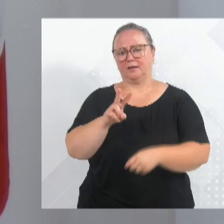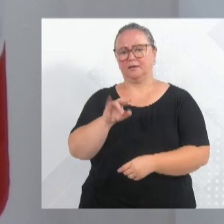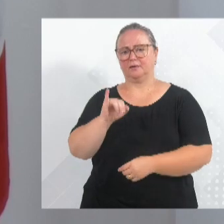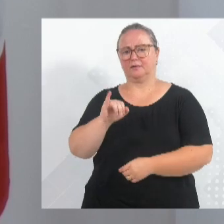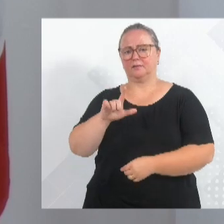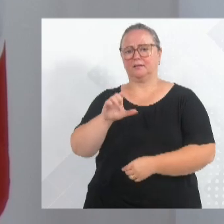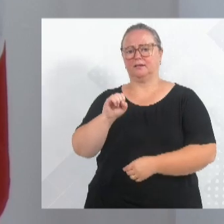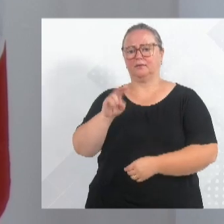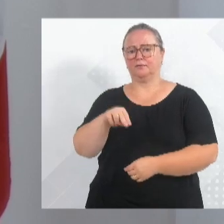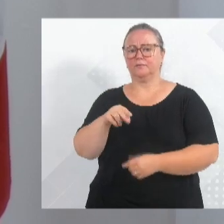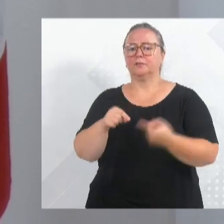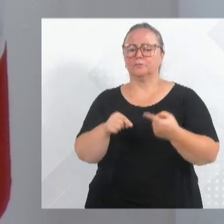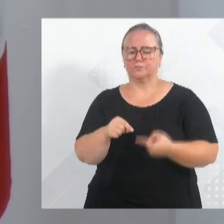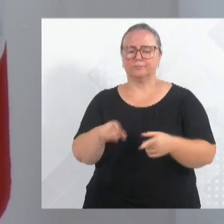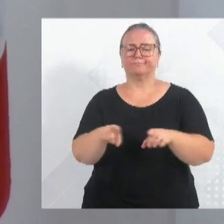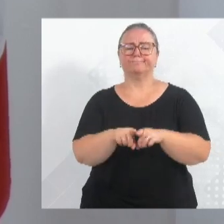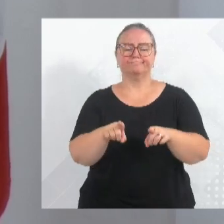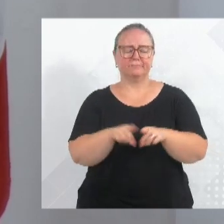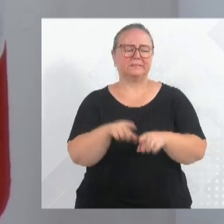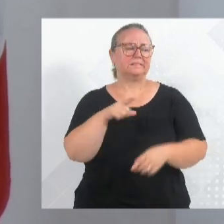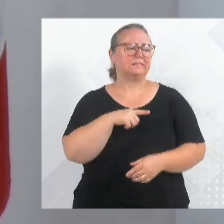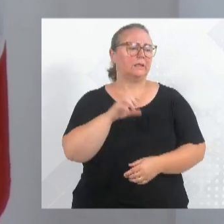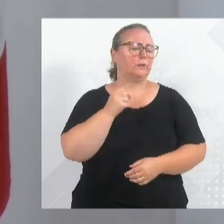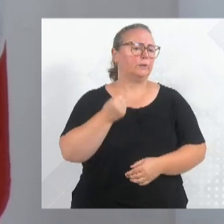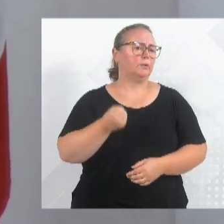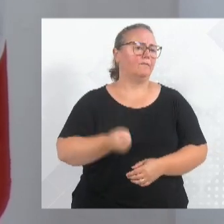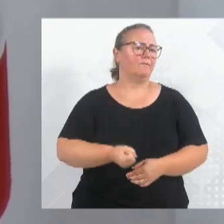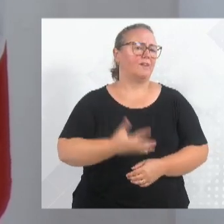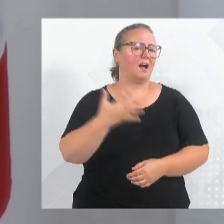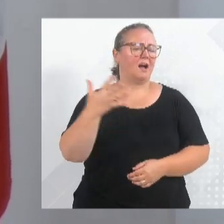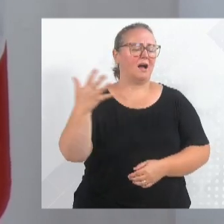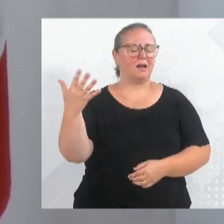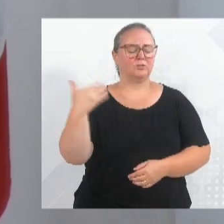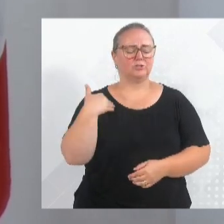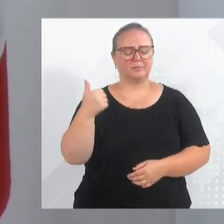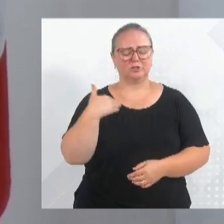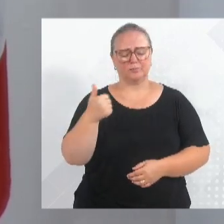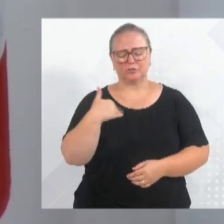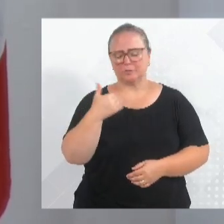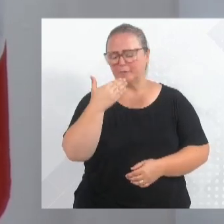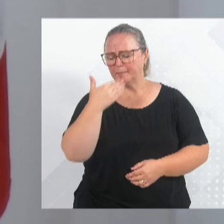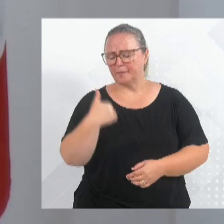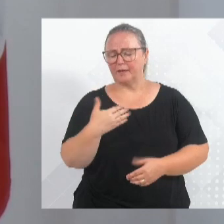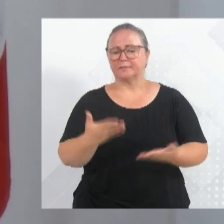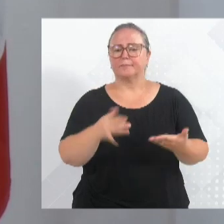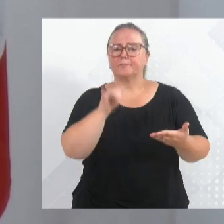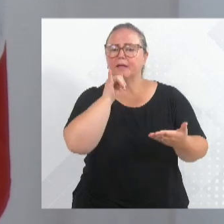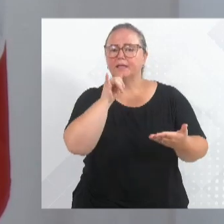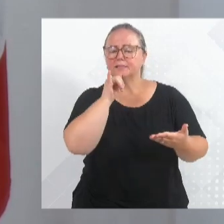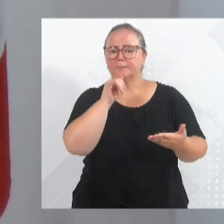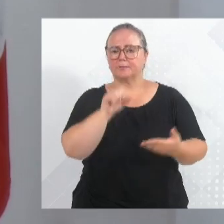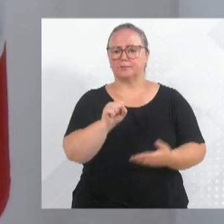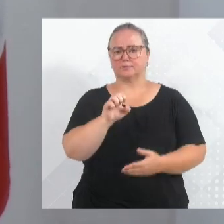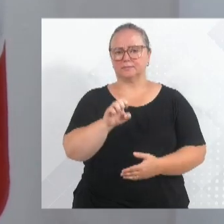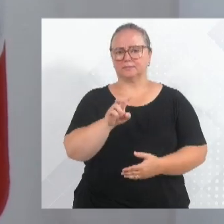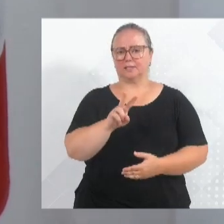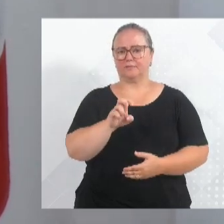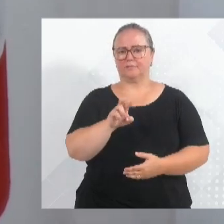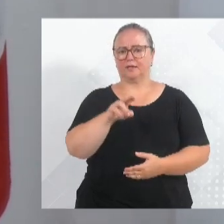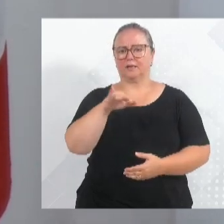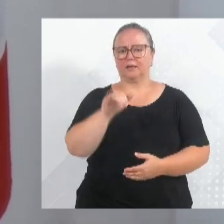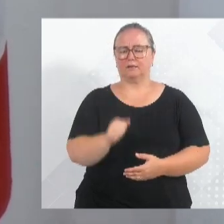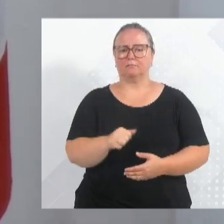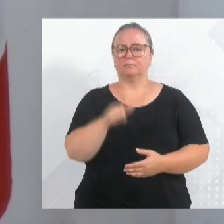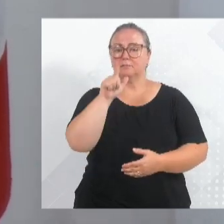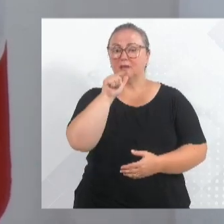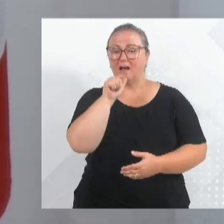servidores também. A demanda grande, vou dizer uma rua, Severina Alves, falta rua o ano inteiro, falta água o ano inteiro, não